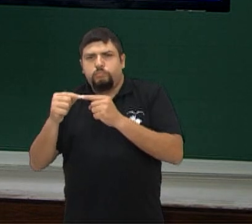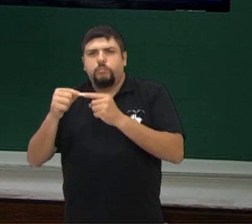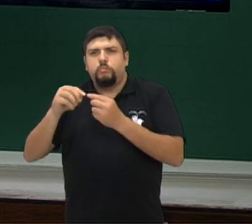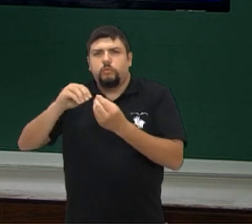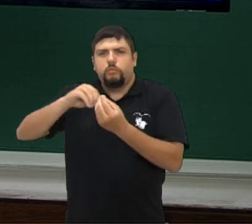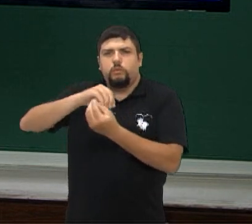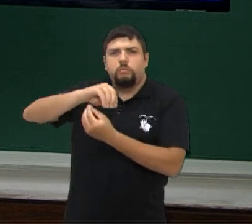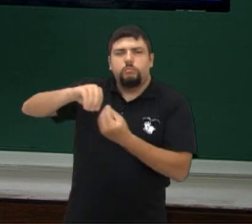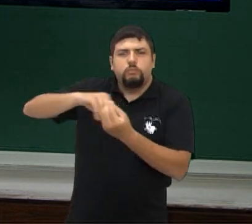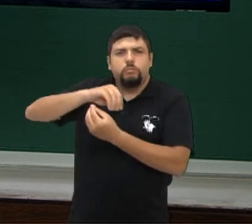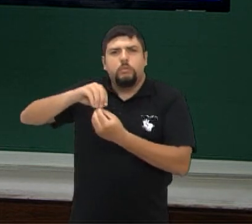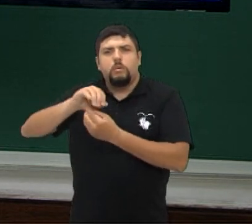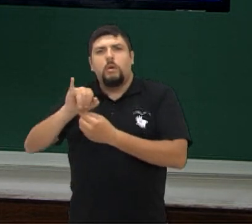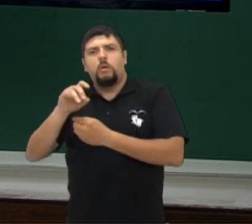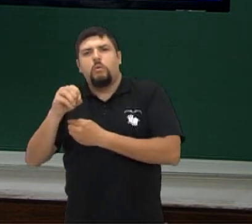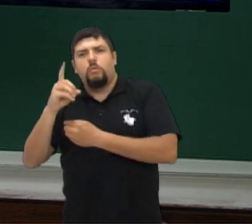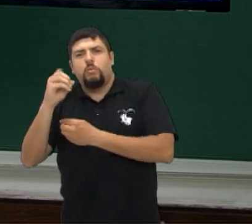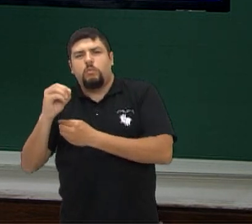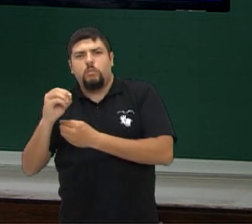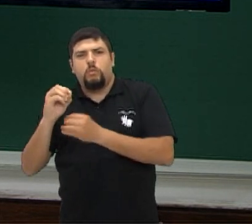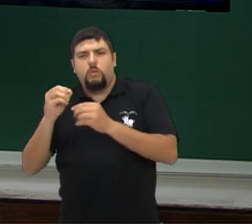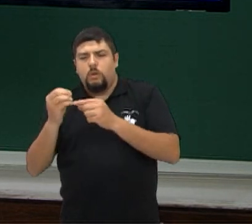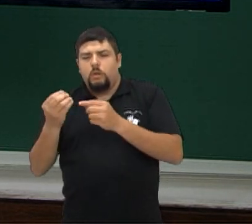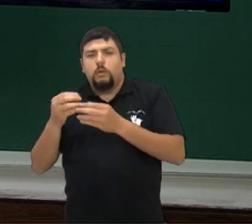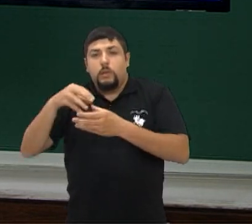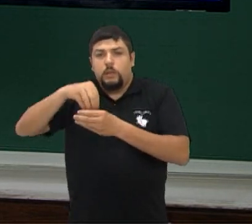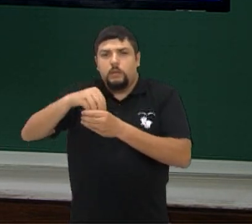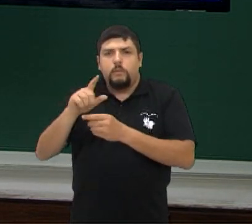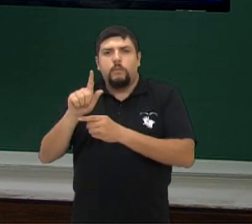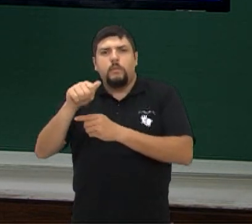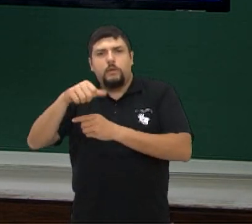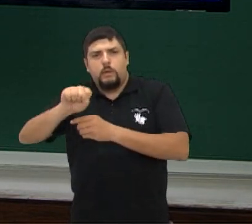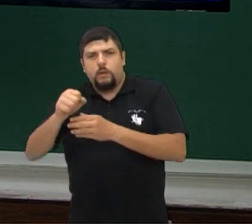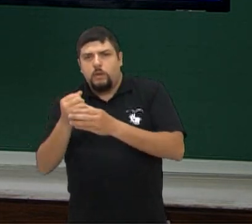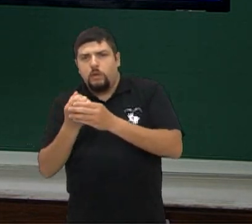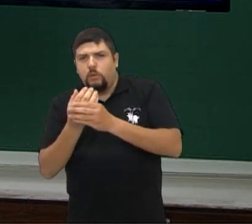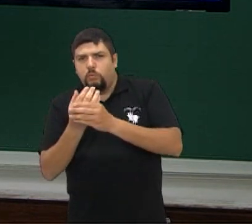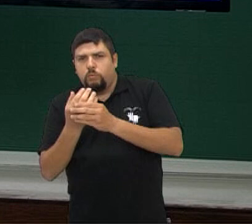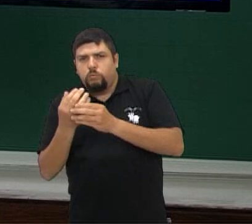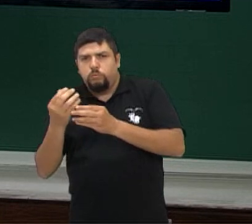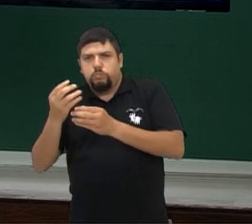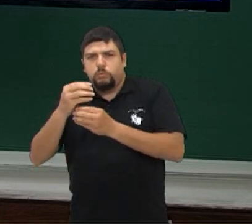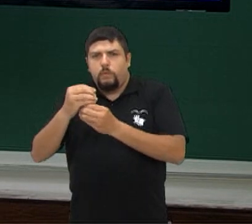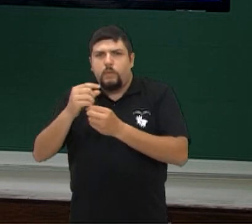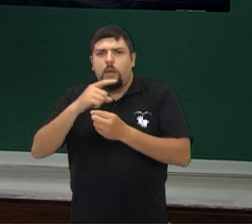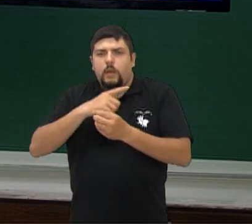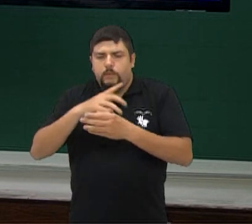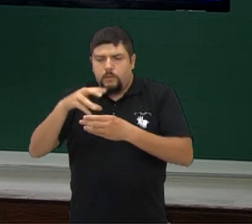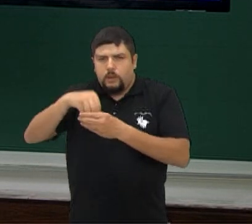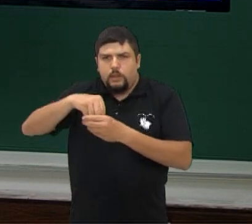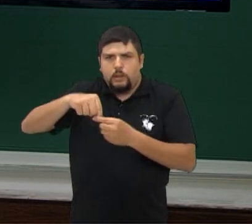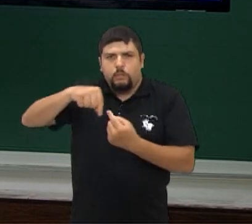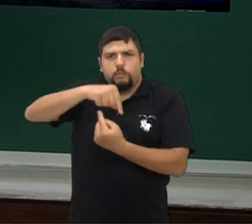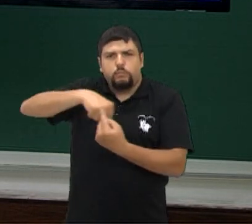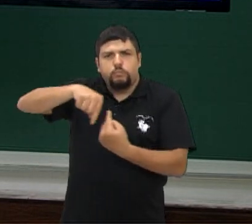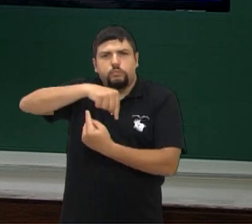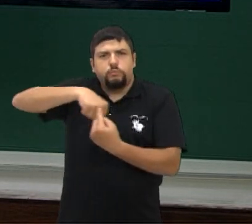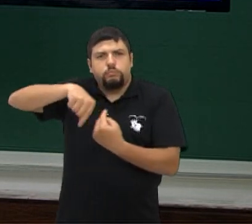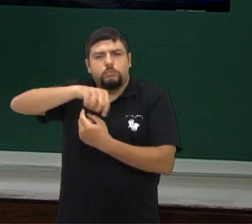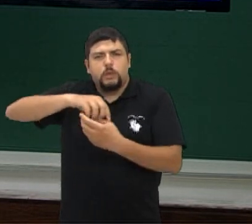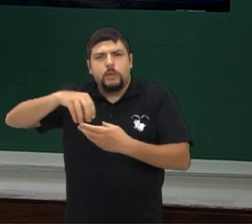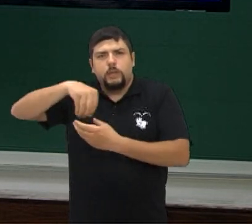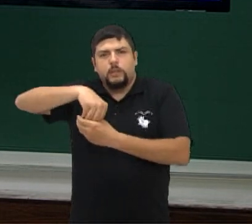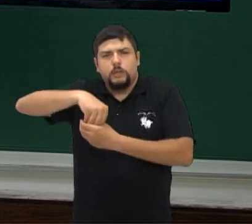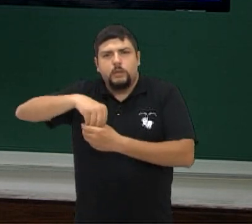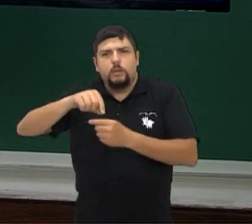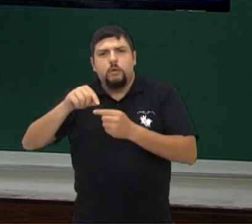o iodeto de tungstênio. Esse gás, através de correntes térmicas do aquecimento dentro da lâmpada, não